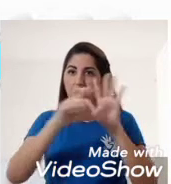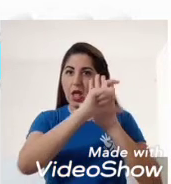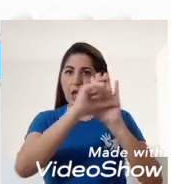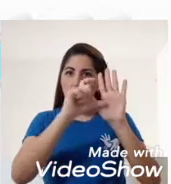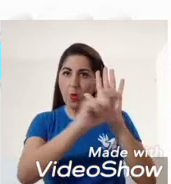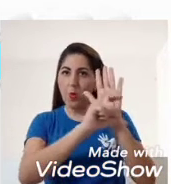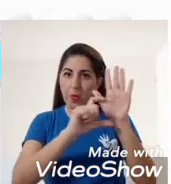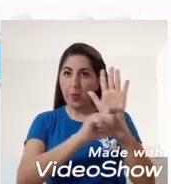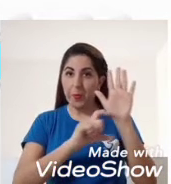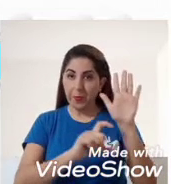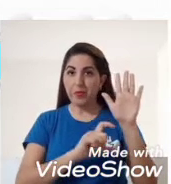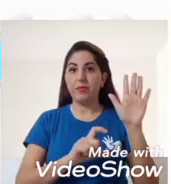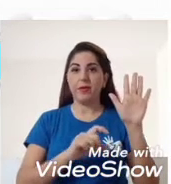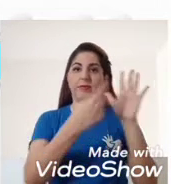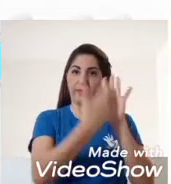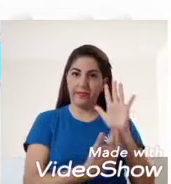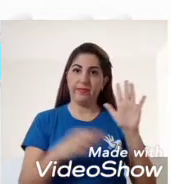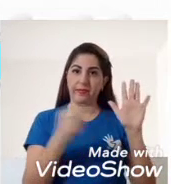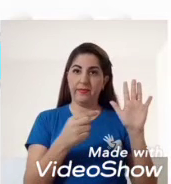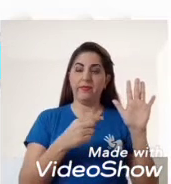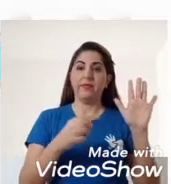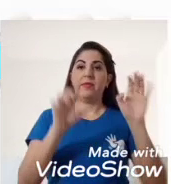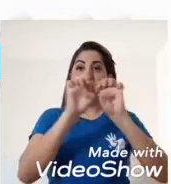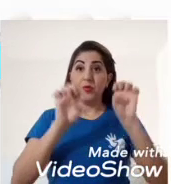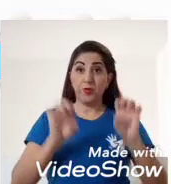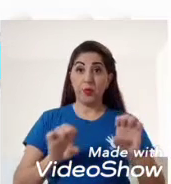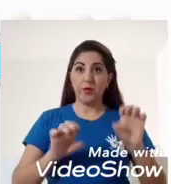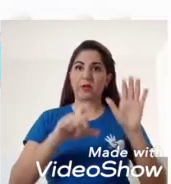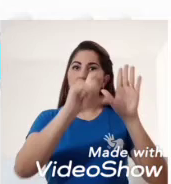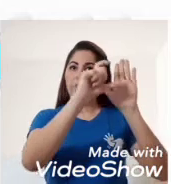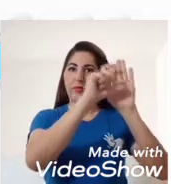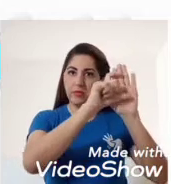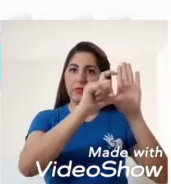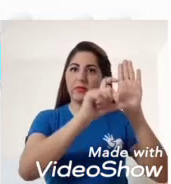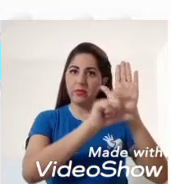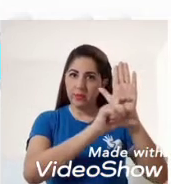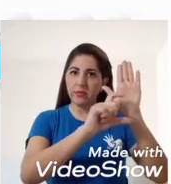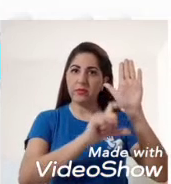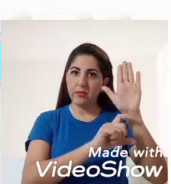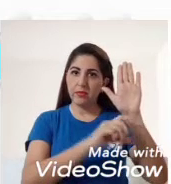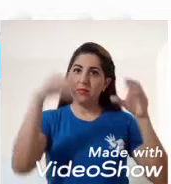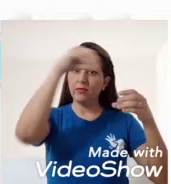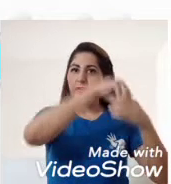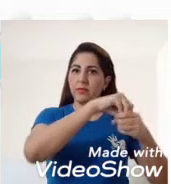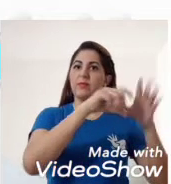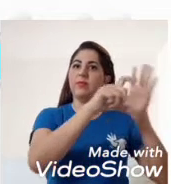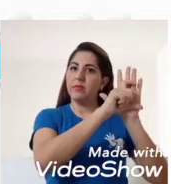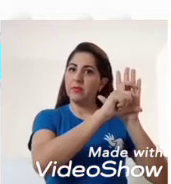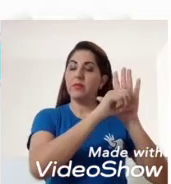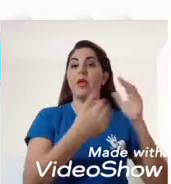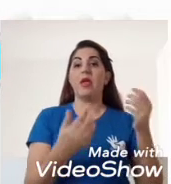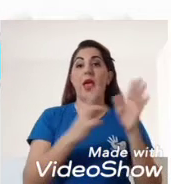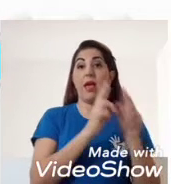organizar os parágrafos, ter uma boa estruturação dos parágrafos, estruturação dos períodos dentro dos parágrafos